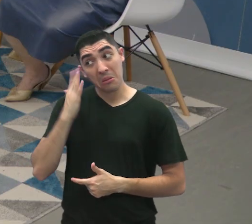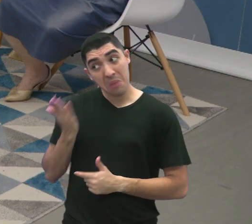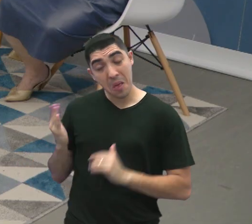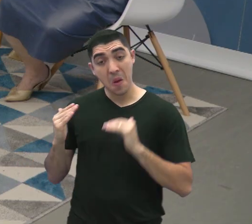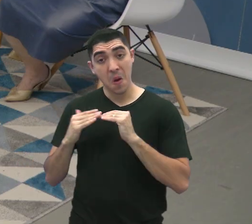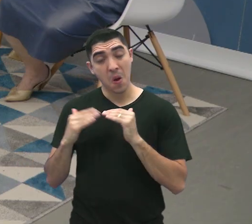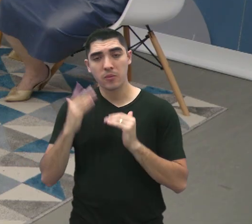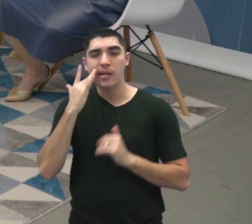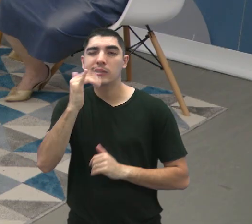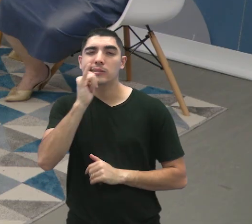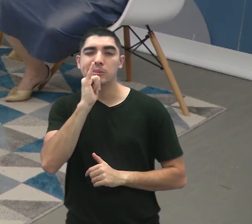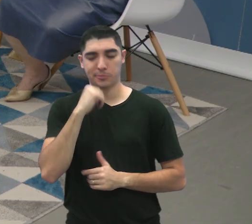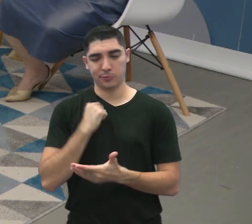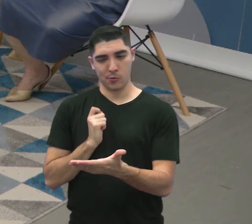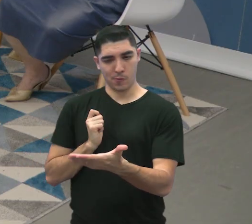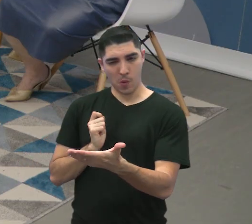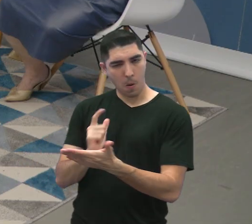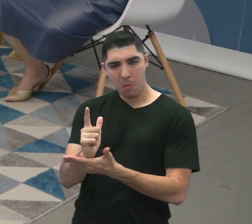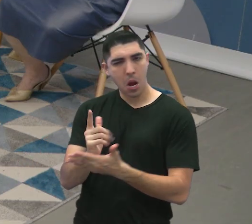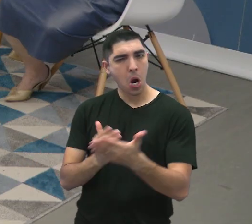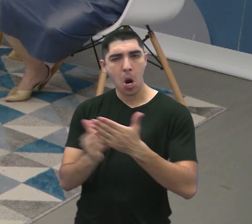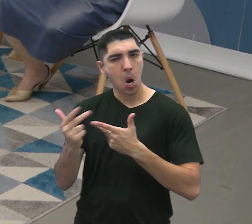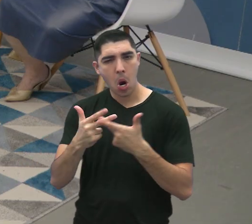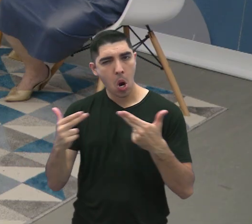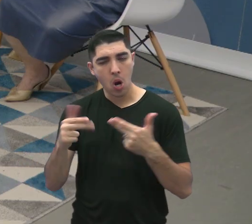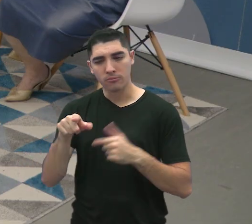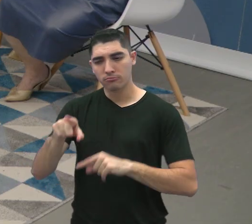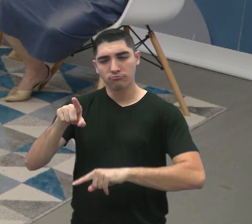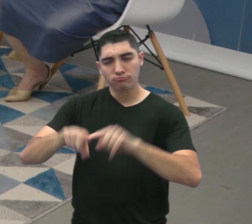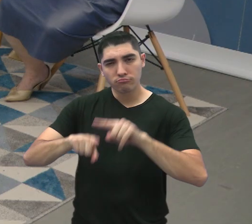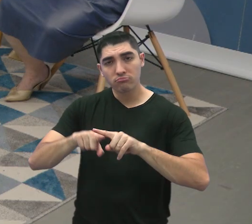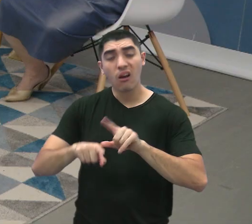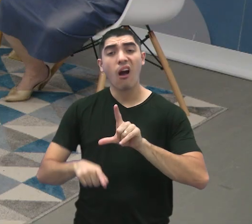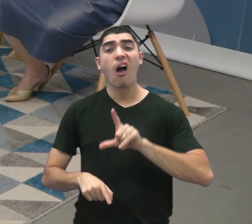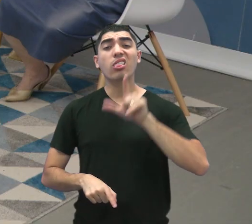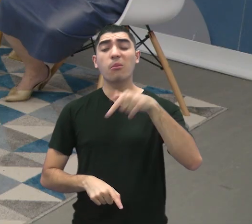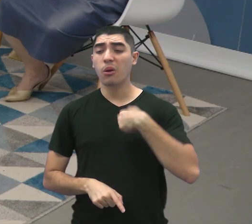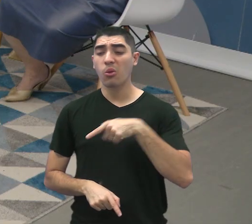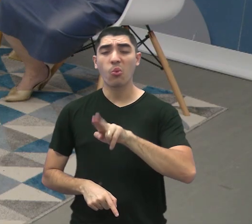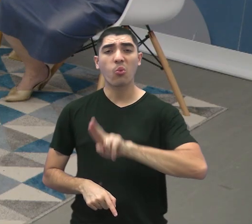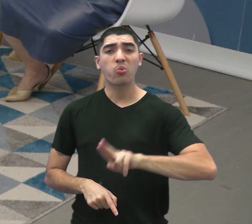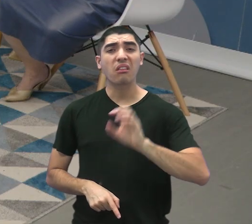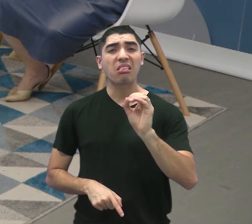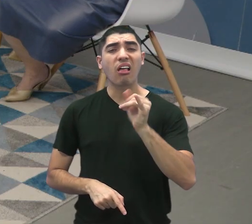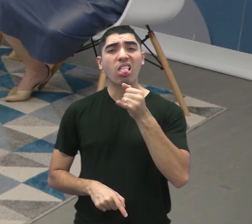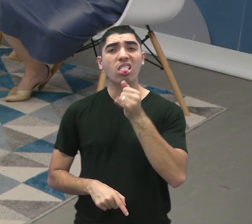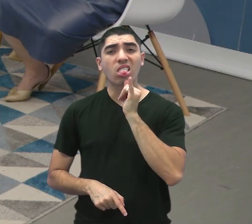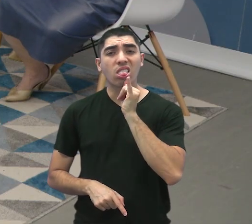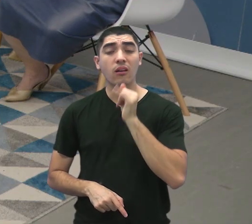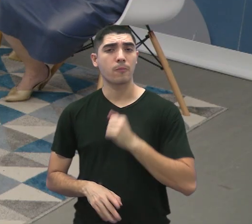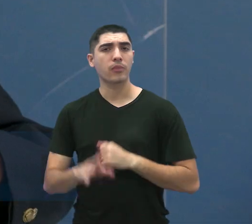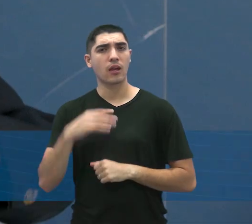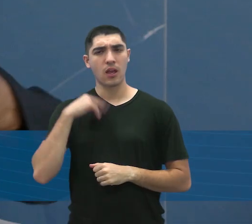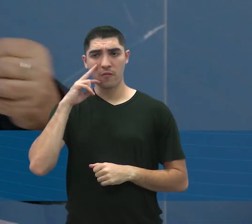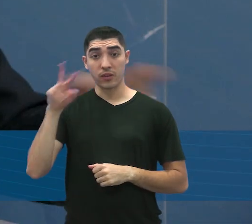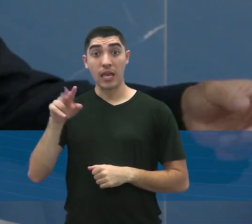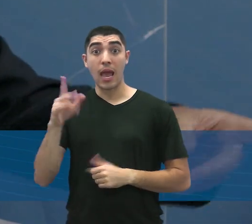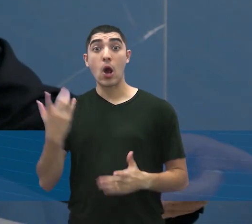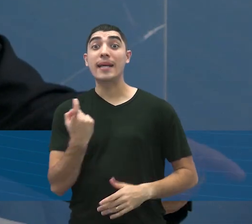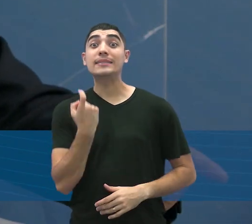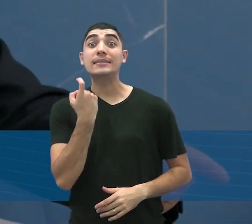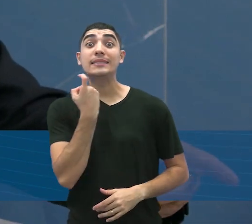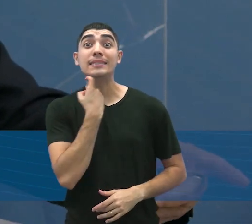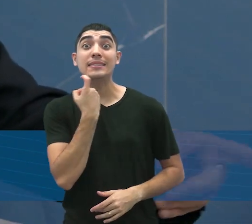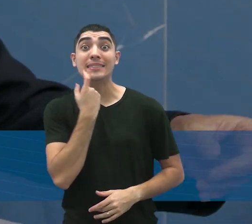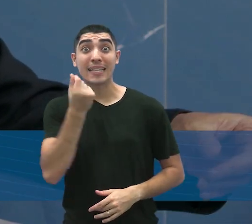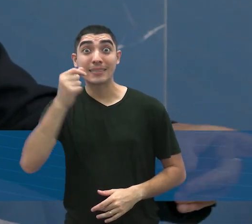de você, às vezes, comprar alguma coisa que você depois nem usa, não é? Exato. Eu vi uma moça no tal de Black Friday, que,